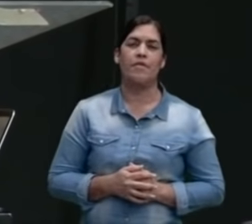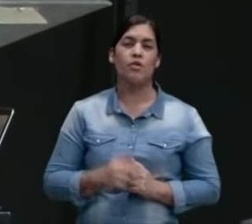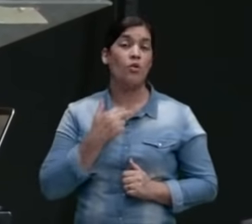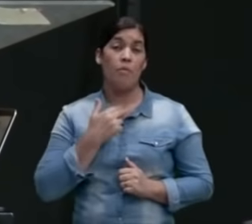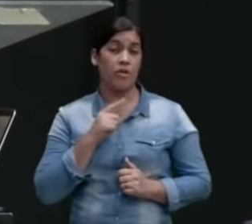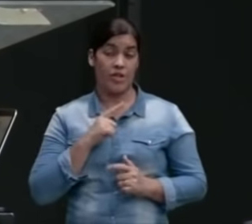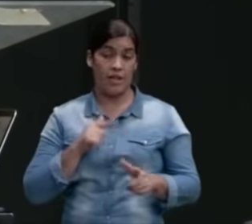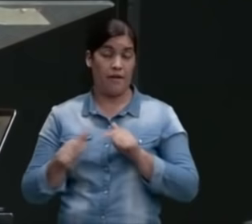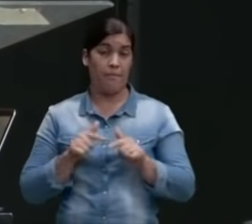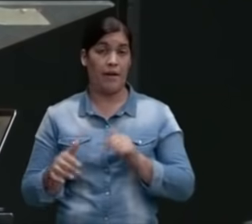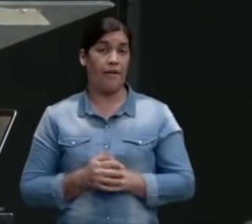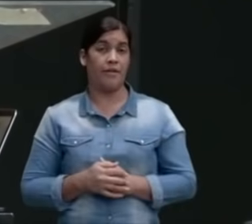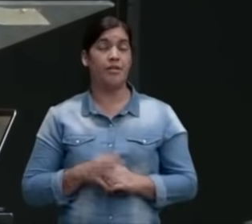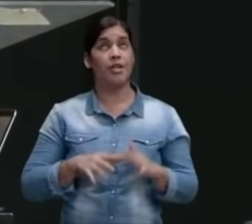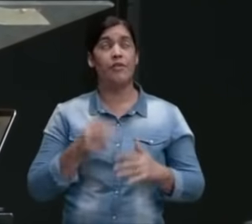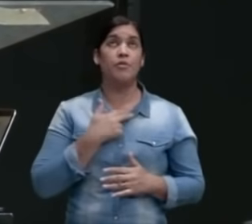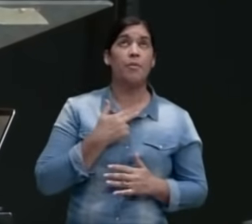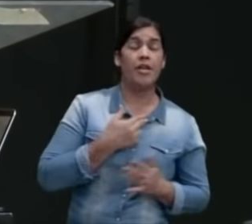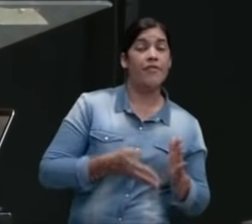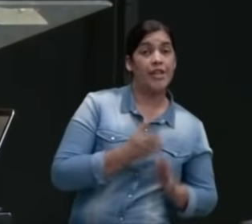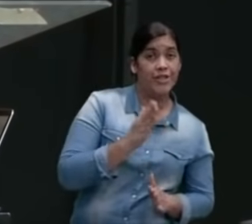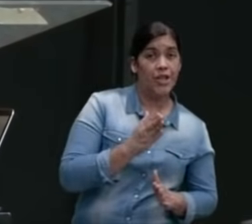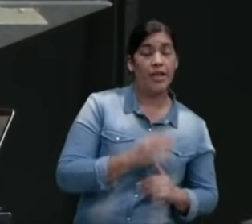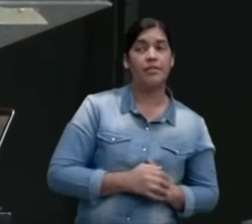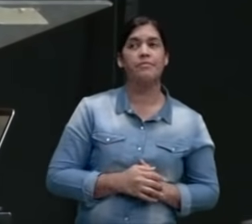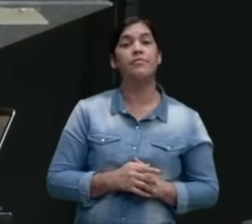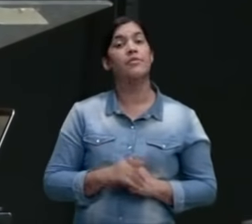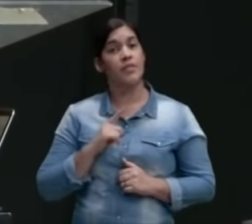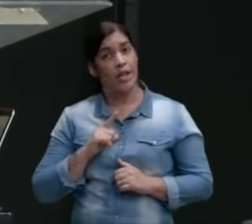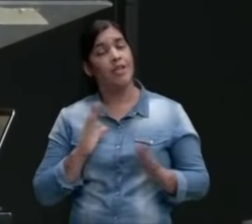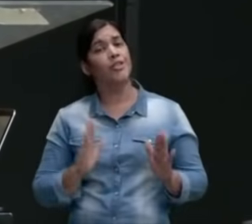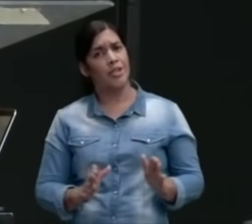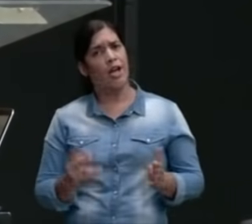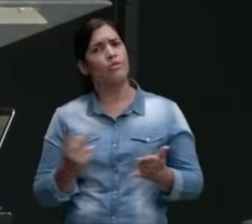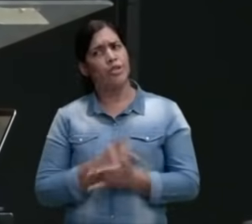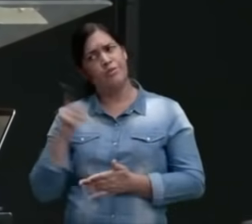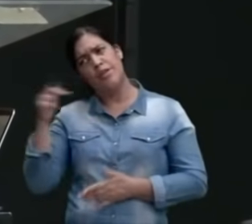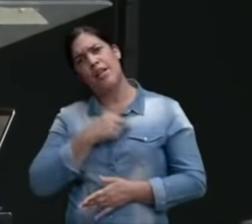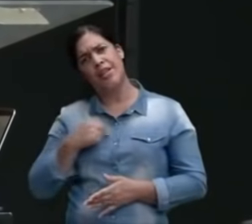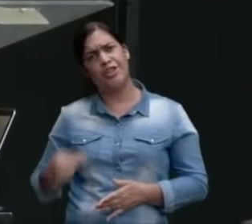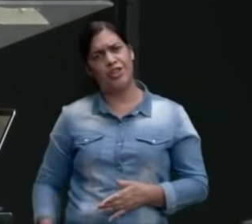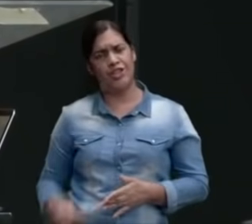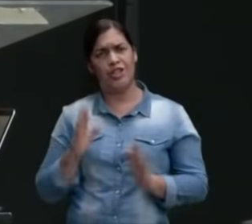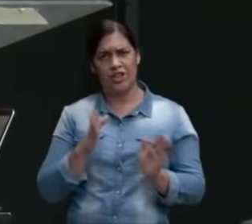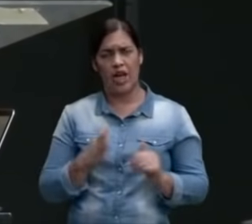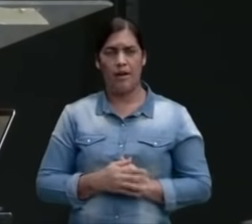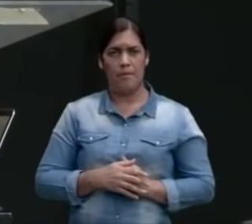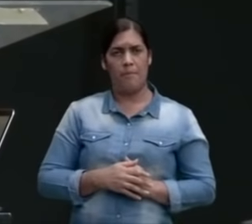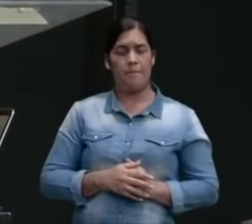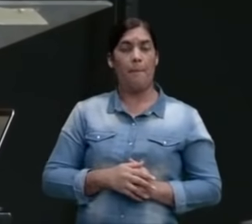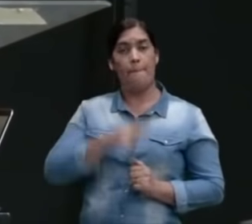ter um emprego, você talvez não vai poder viajar, e já tem acontecido casos assim lá, pessoas não estão